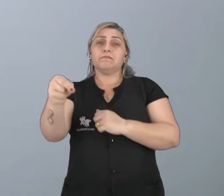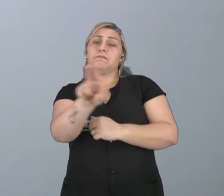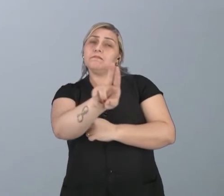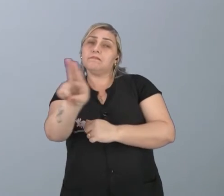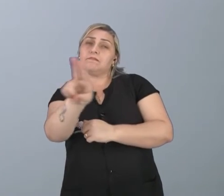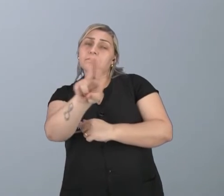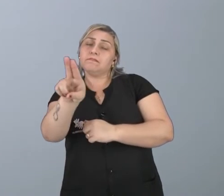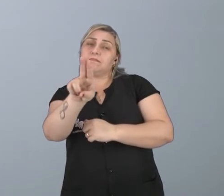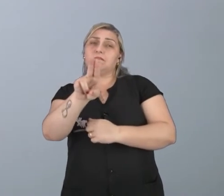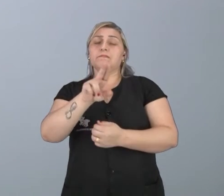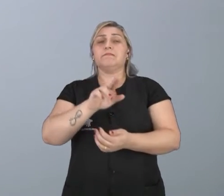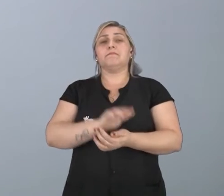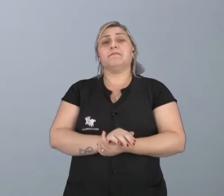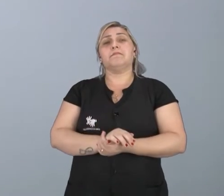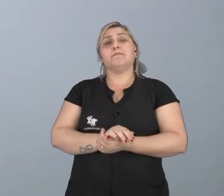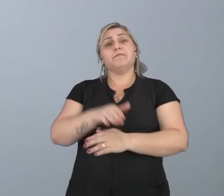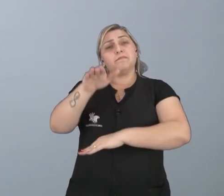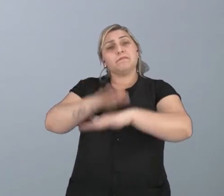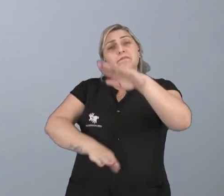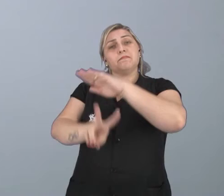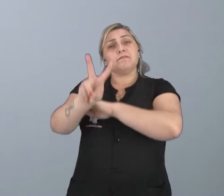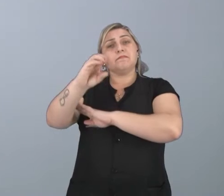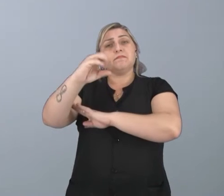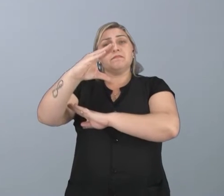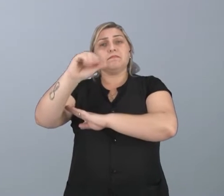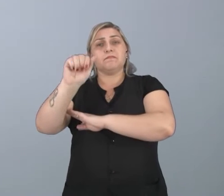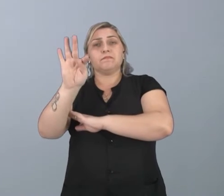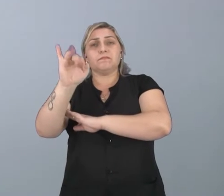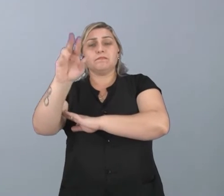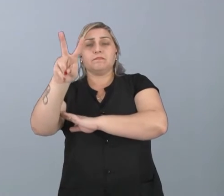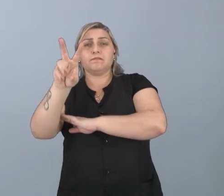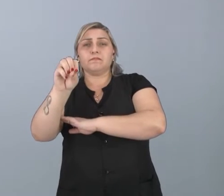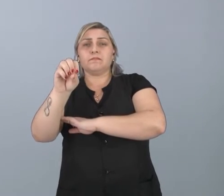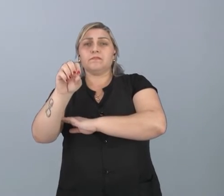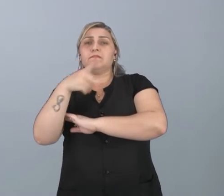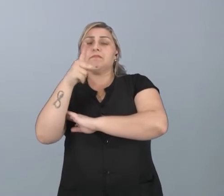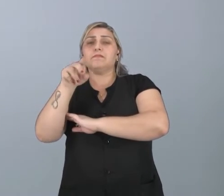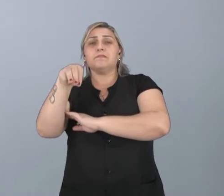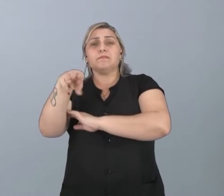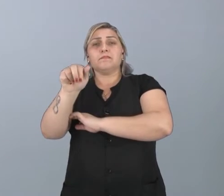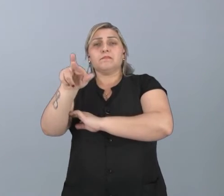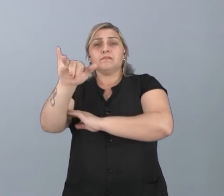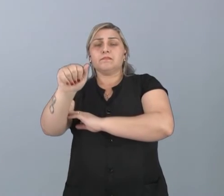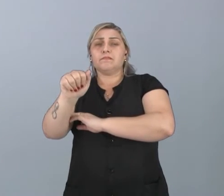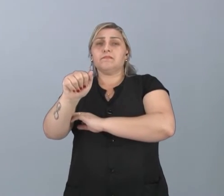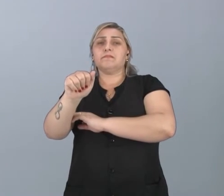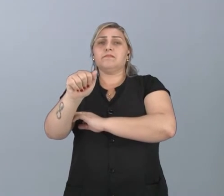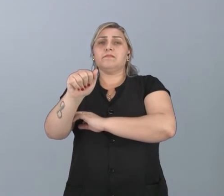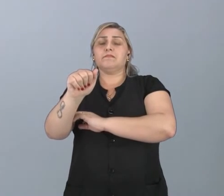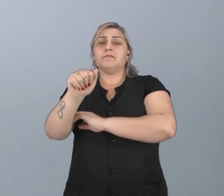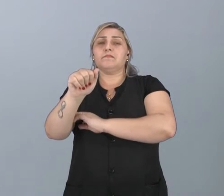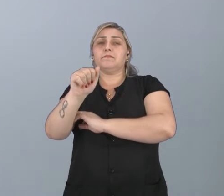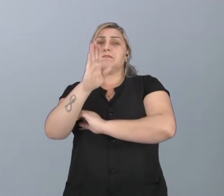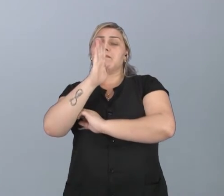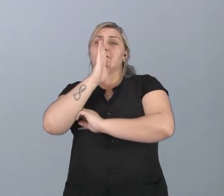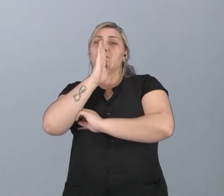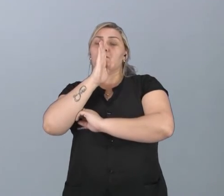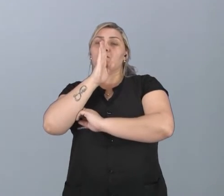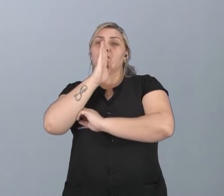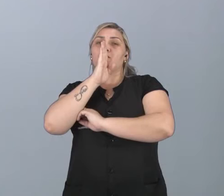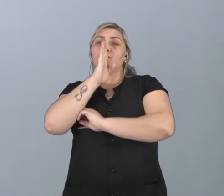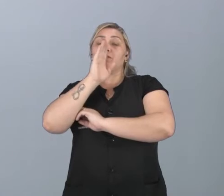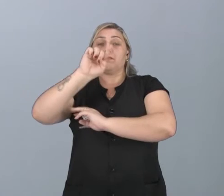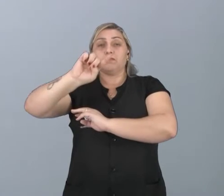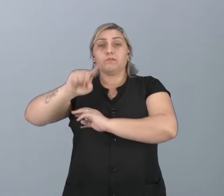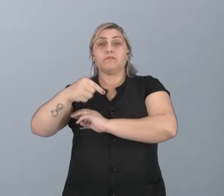nome, depois desse vocativo. Se eu disser, Maria, deixe de falar agora. Maria,